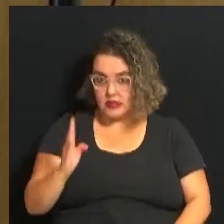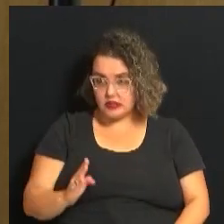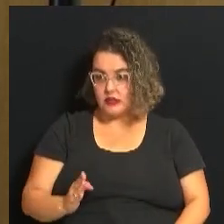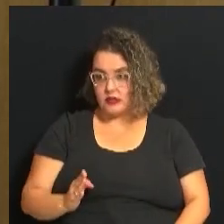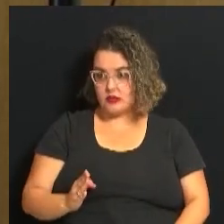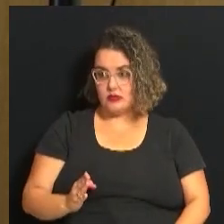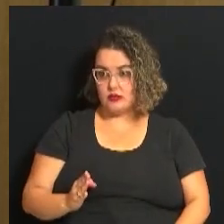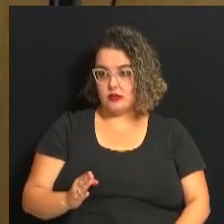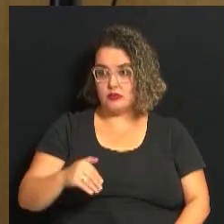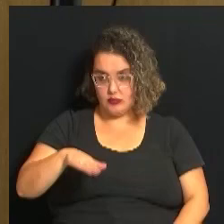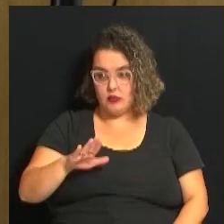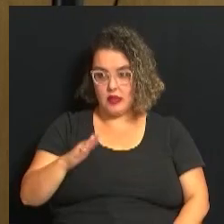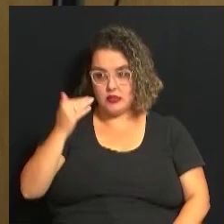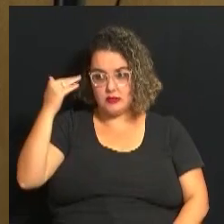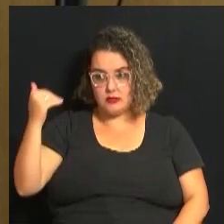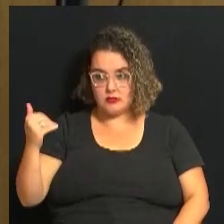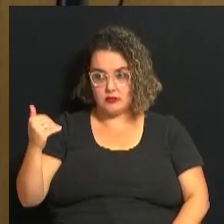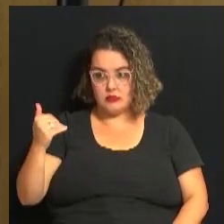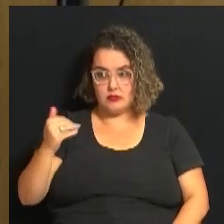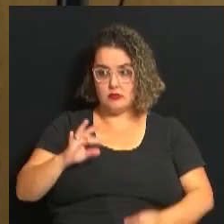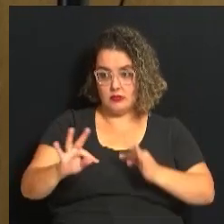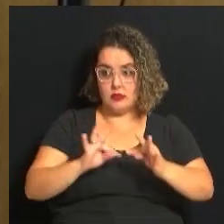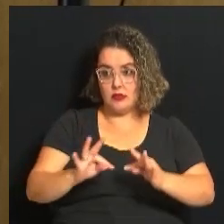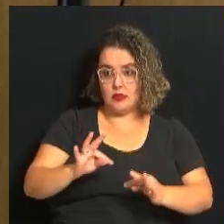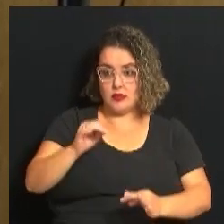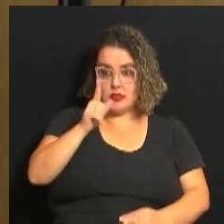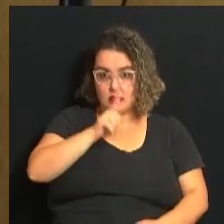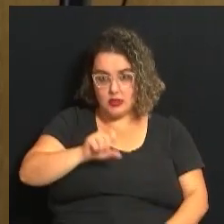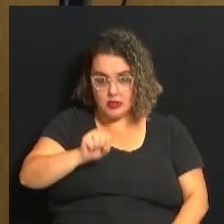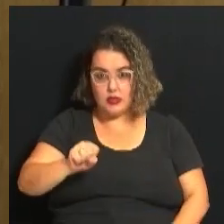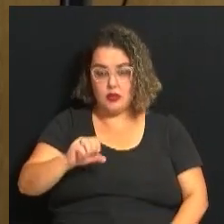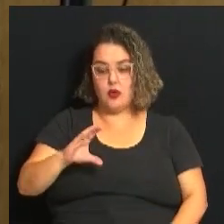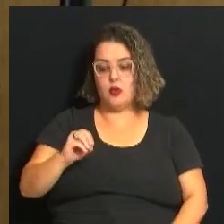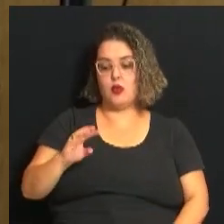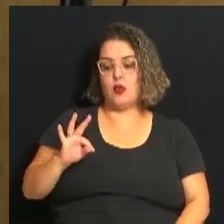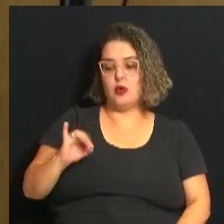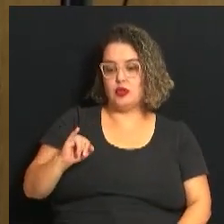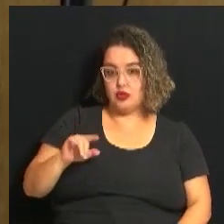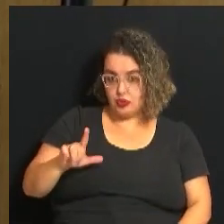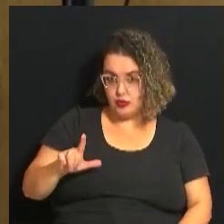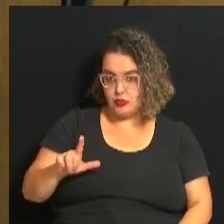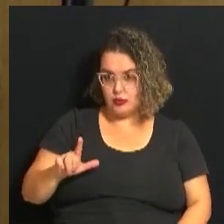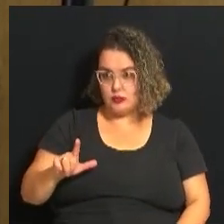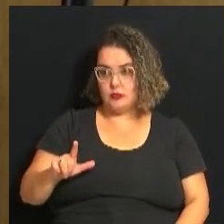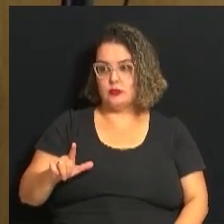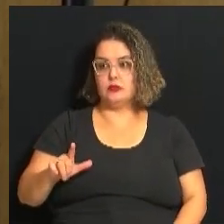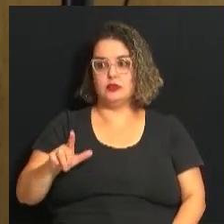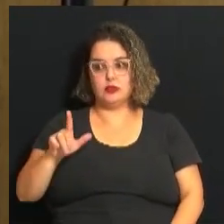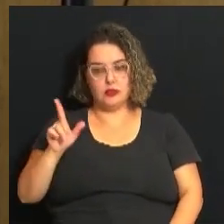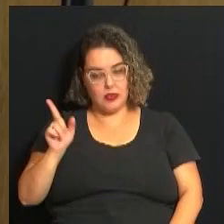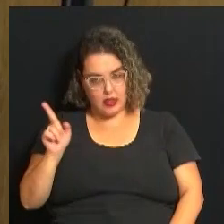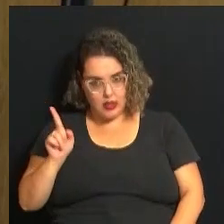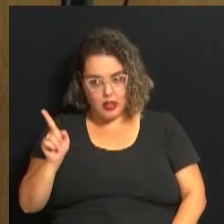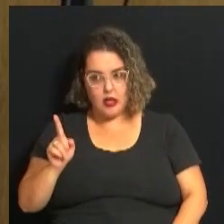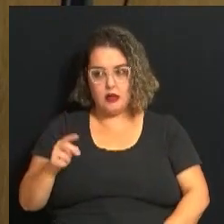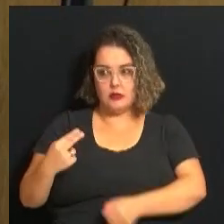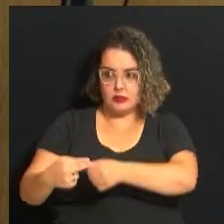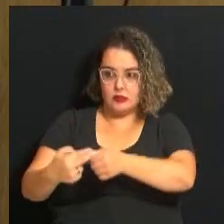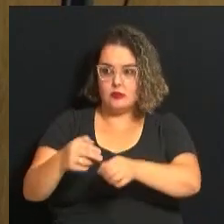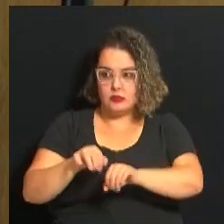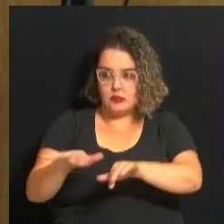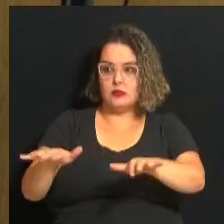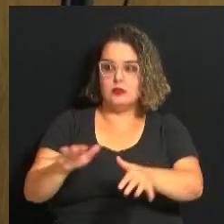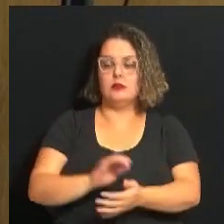mais famosos é o Colégio Técnico de Limeira, da Unicamp, o Cotil. Lá tem o curso de geodésia, também foi chamado no passado de geomática, de